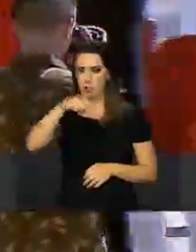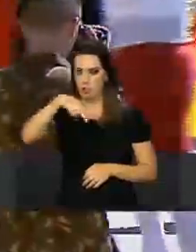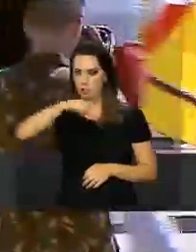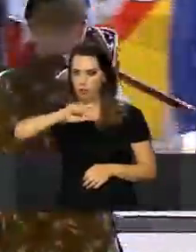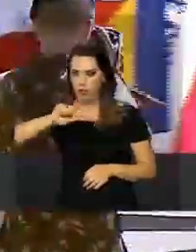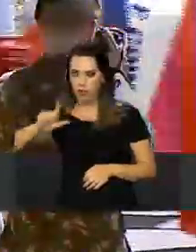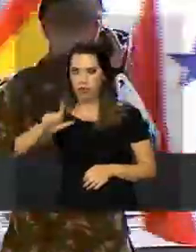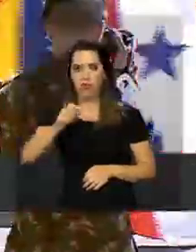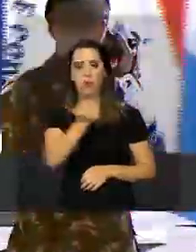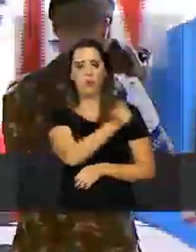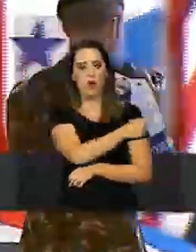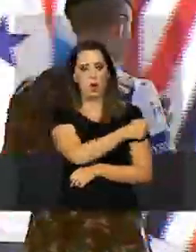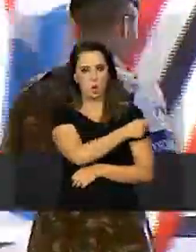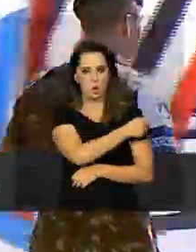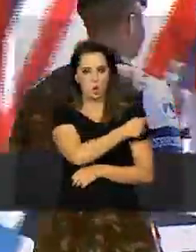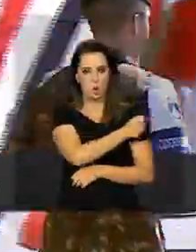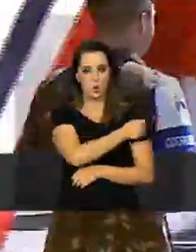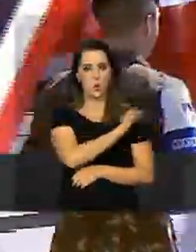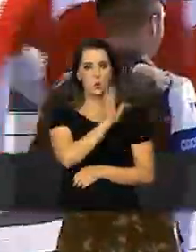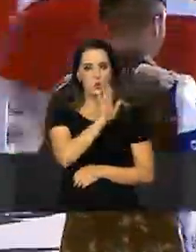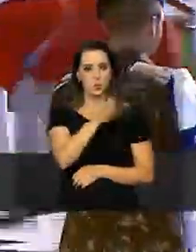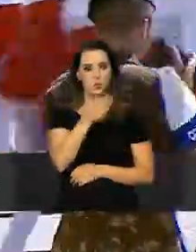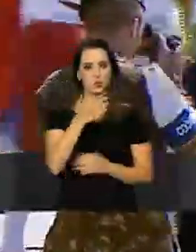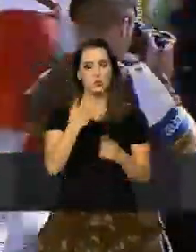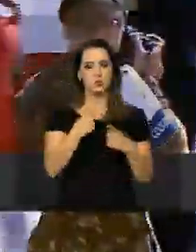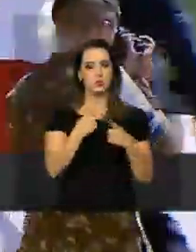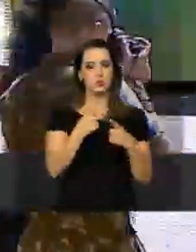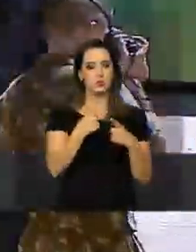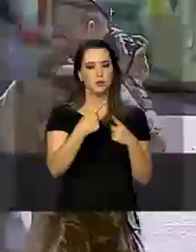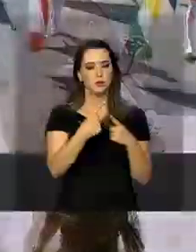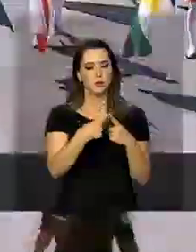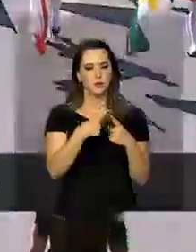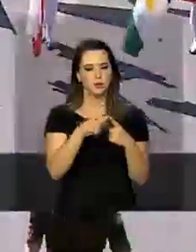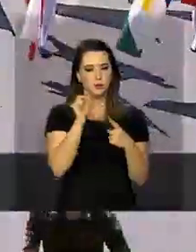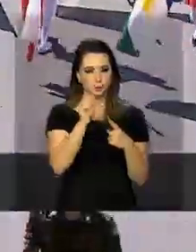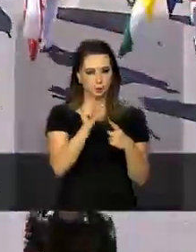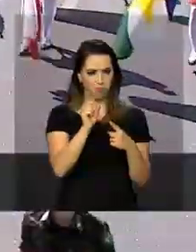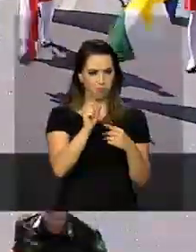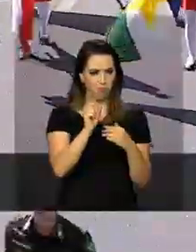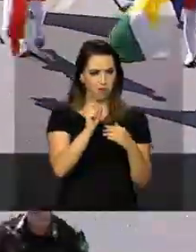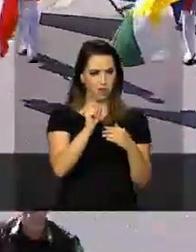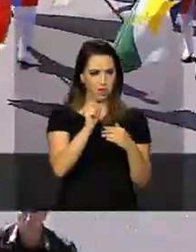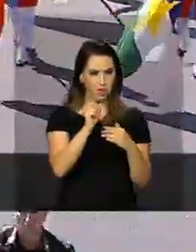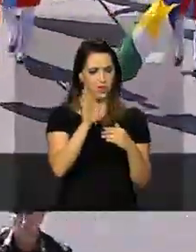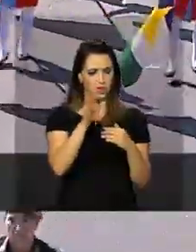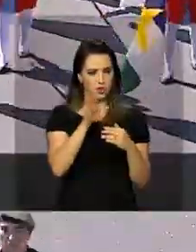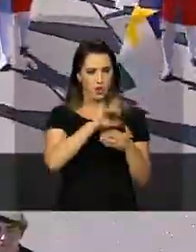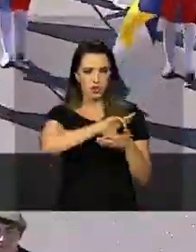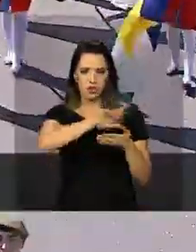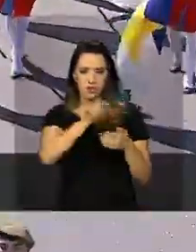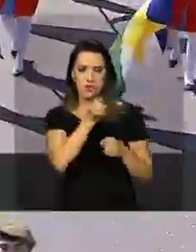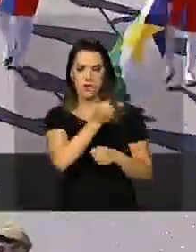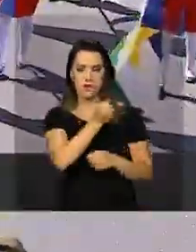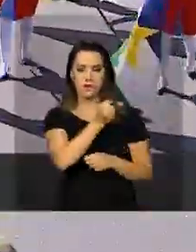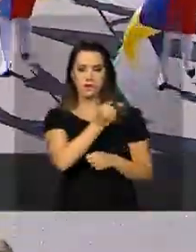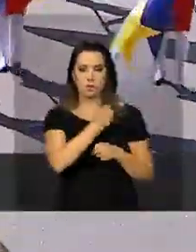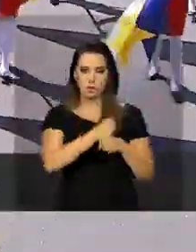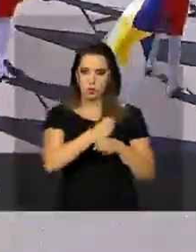termos de mérito, né? Na parte do ensino, as notas,